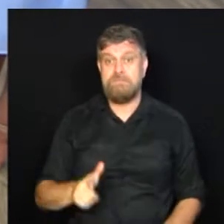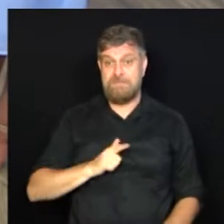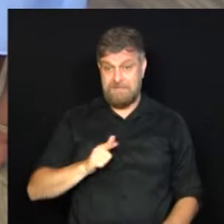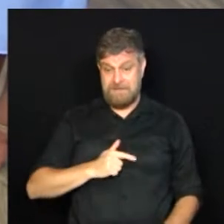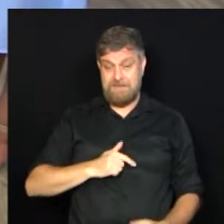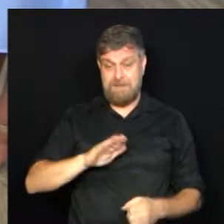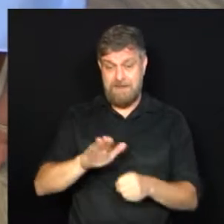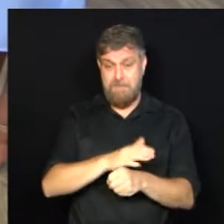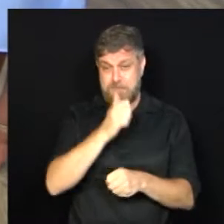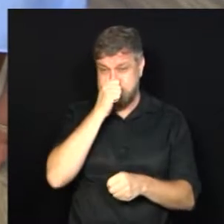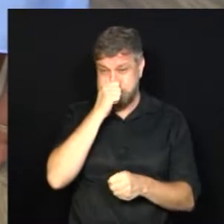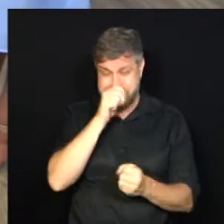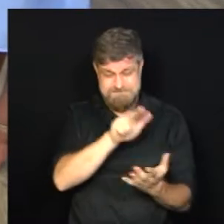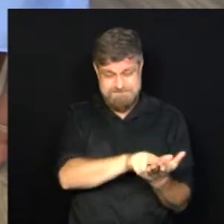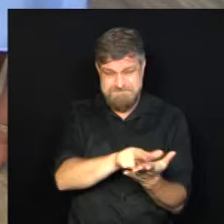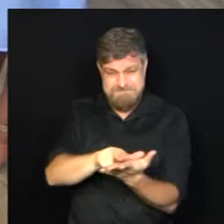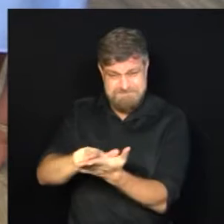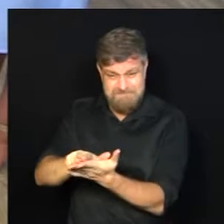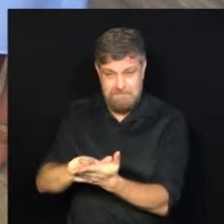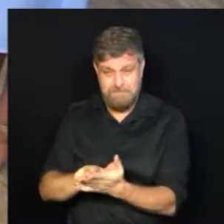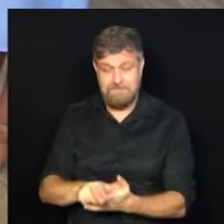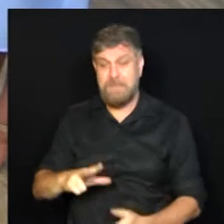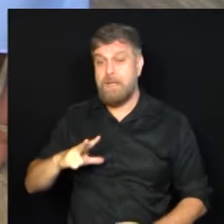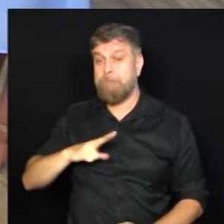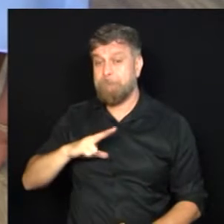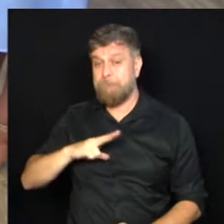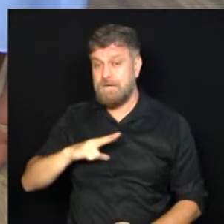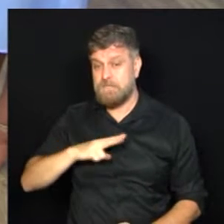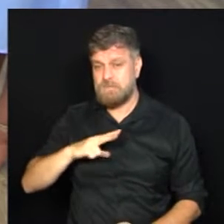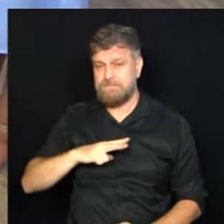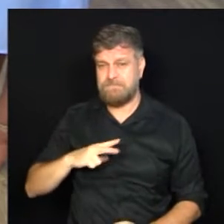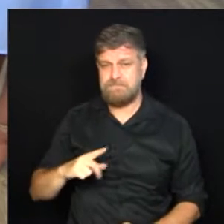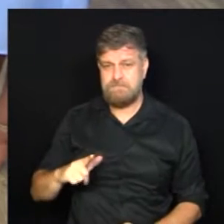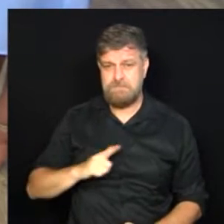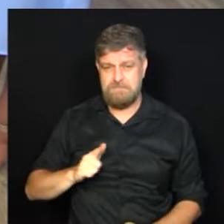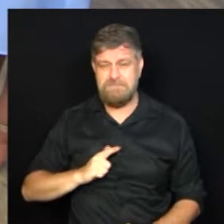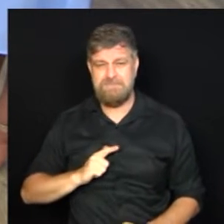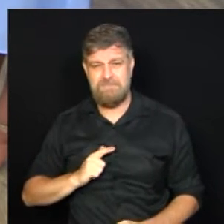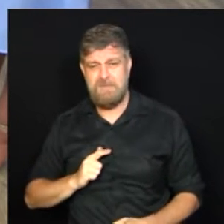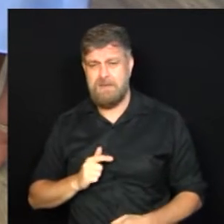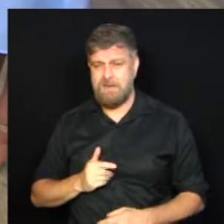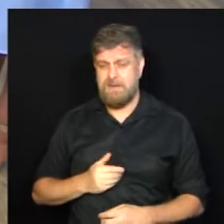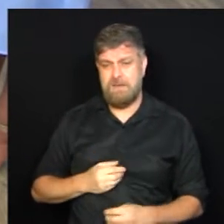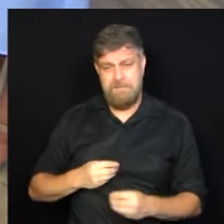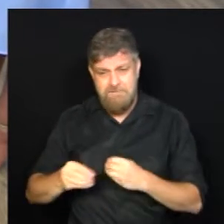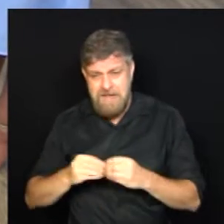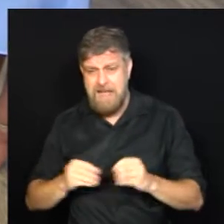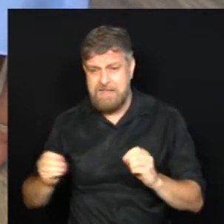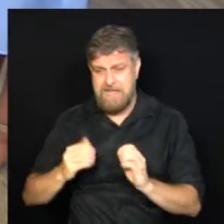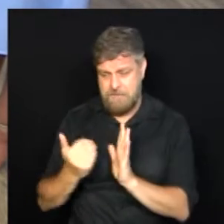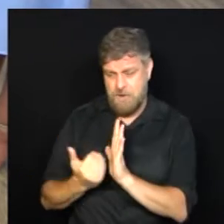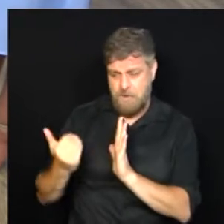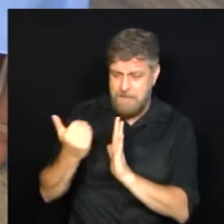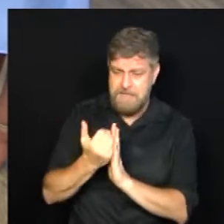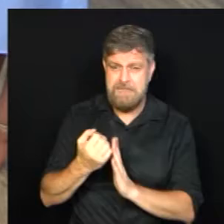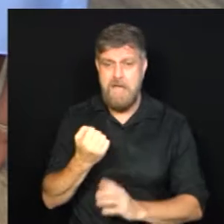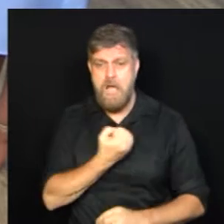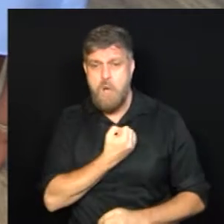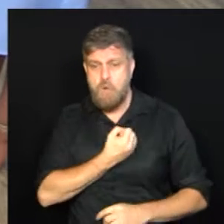estão ocupados, e na rede particular, que tem essa flexibilidade de aumentar ou não o número